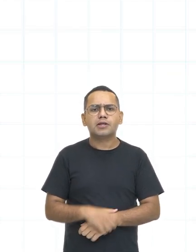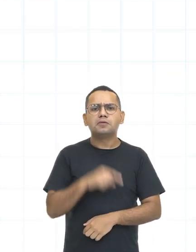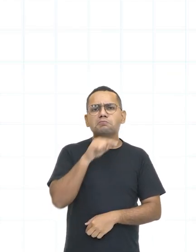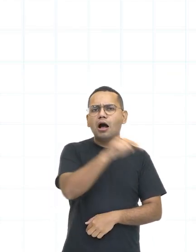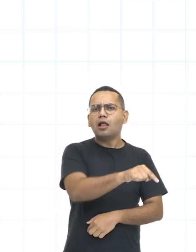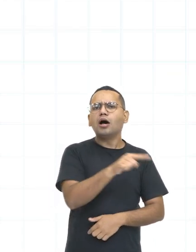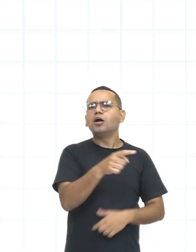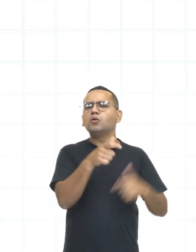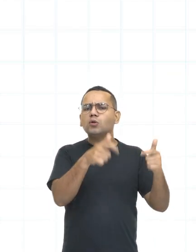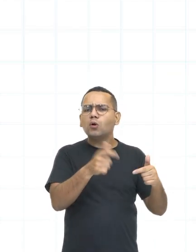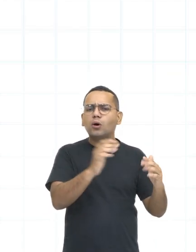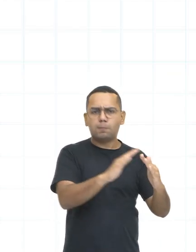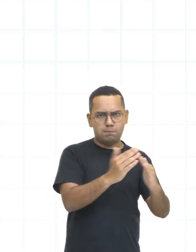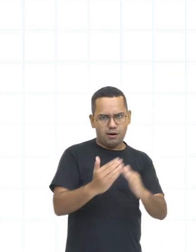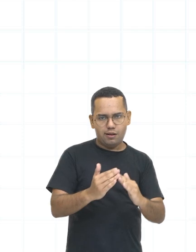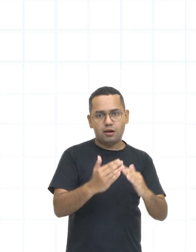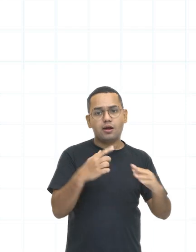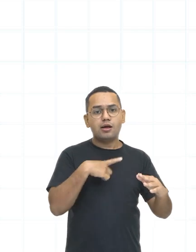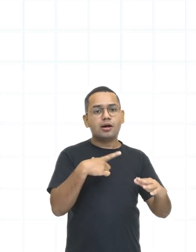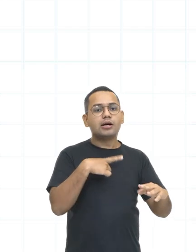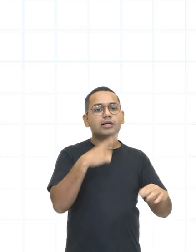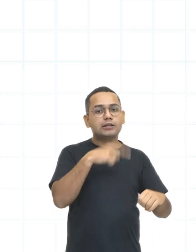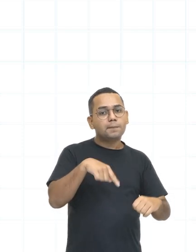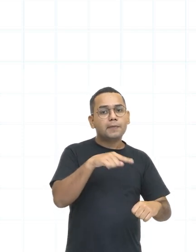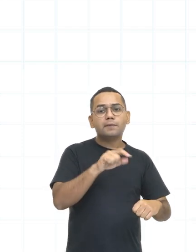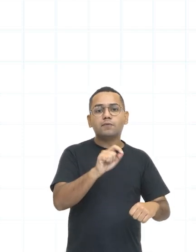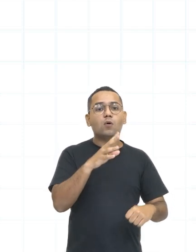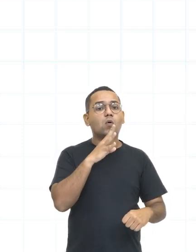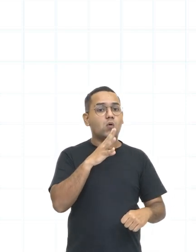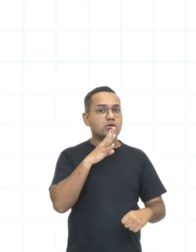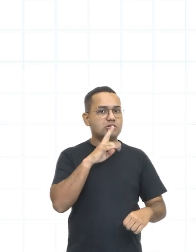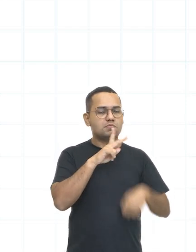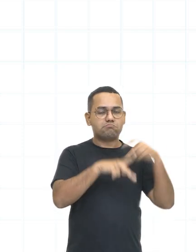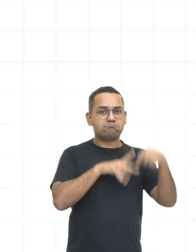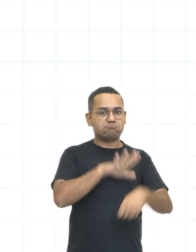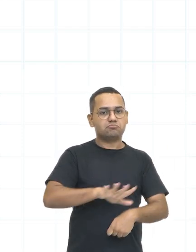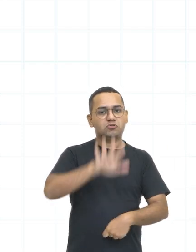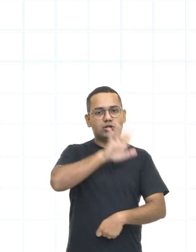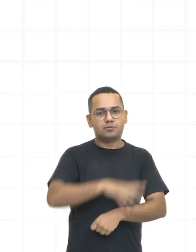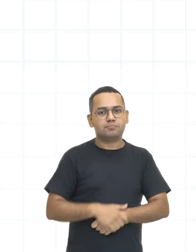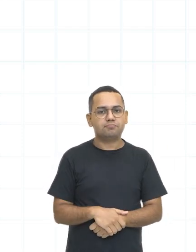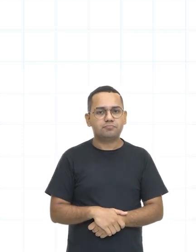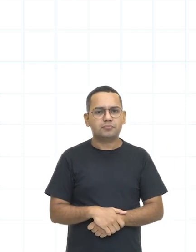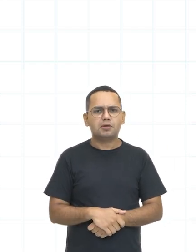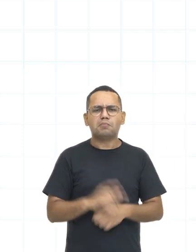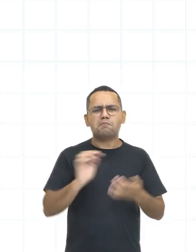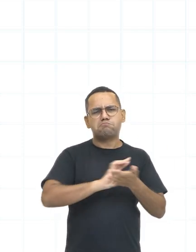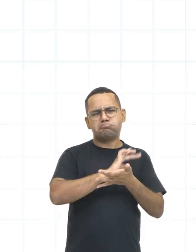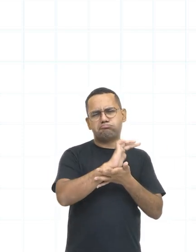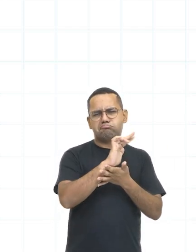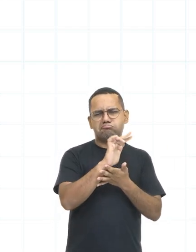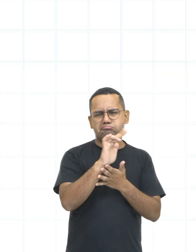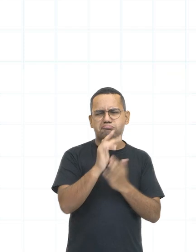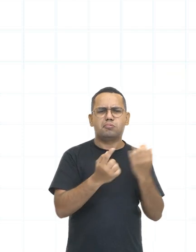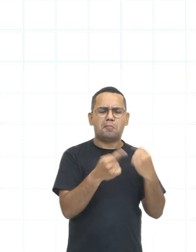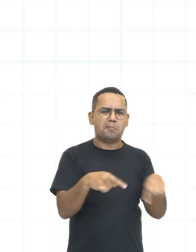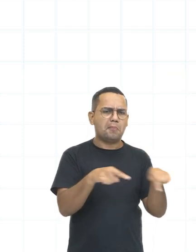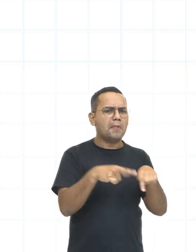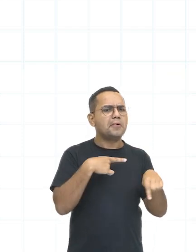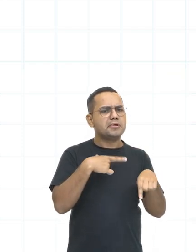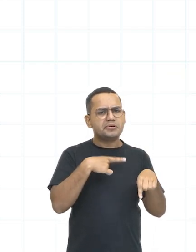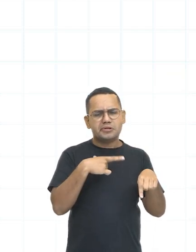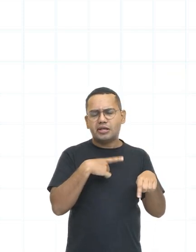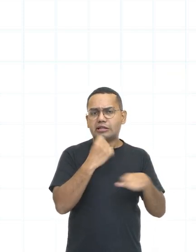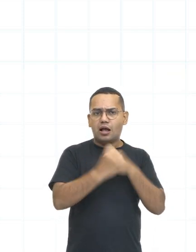da periferia e tornou-se conhecido pelo público em geral. Dezenas de músicas de rap são lançadas